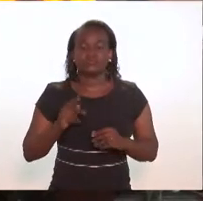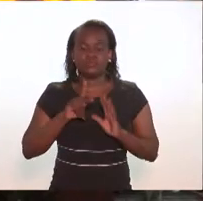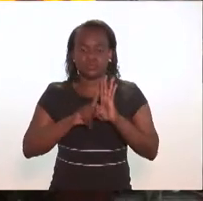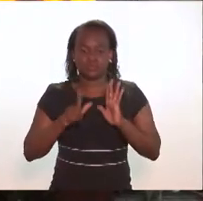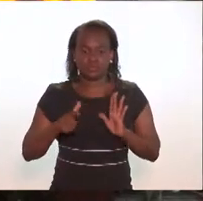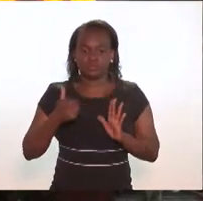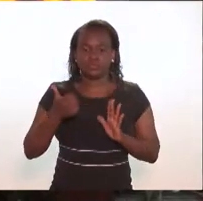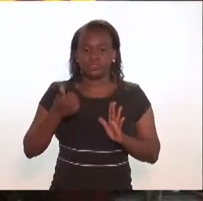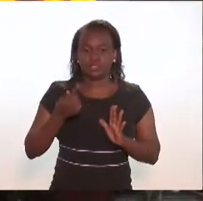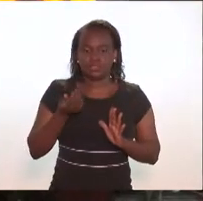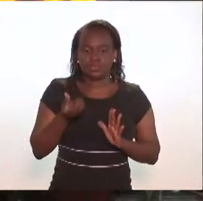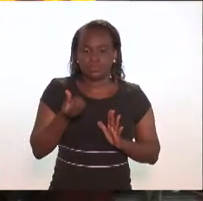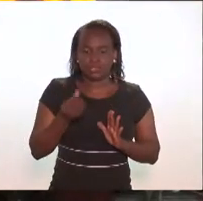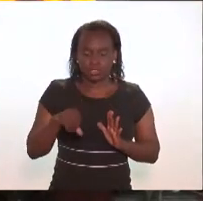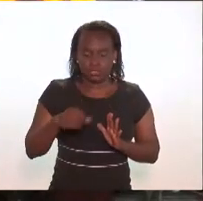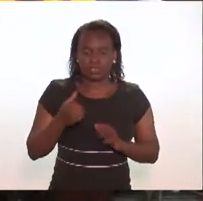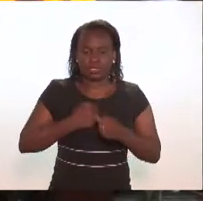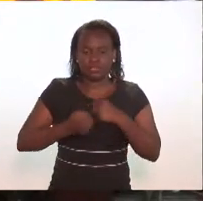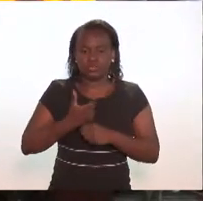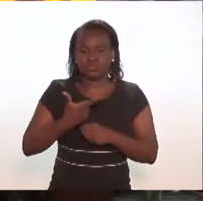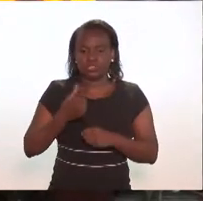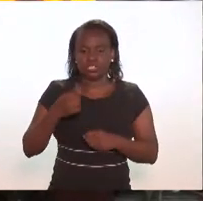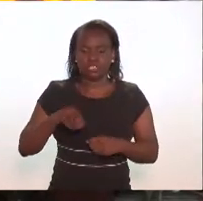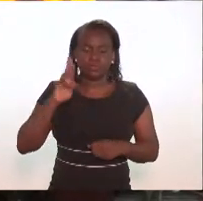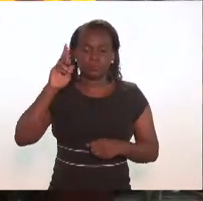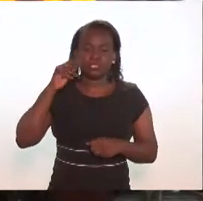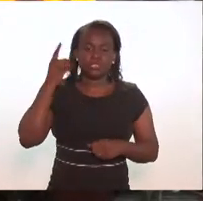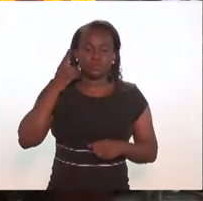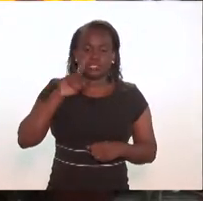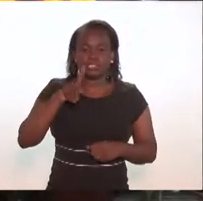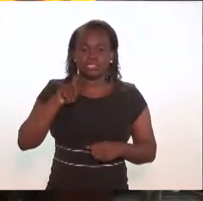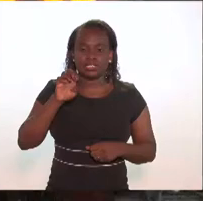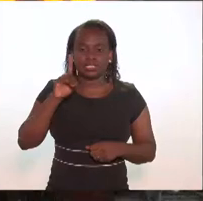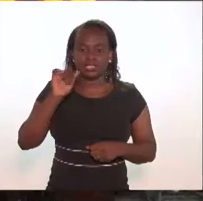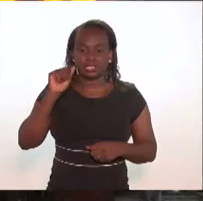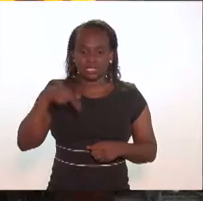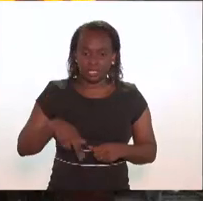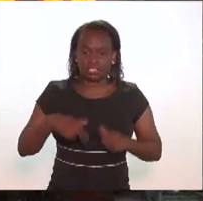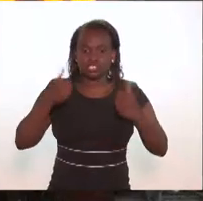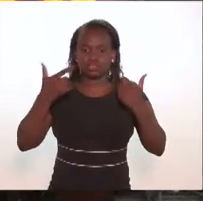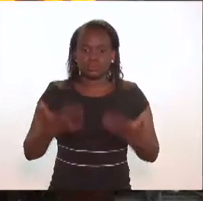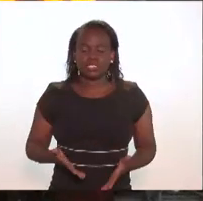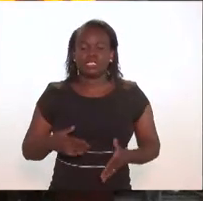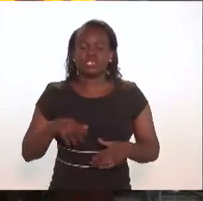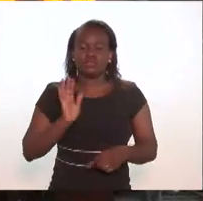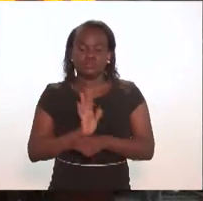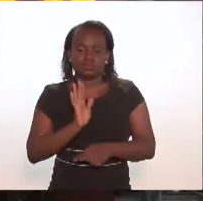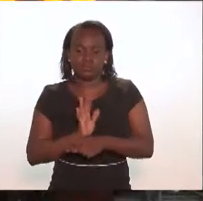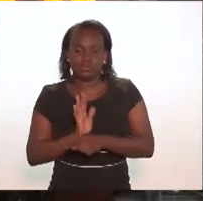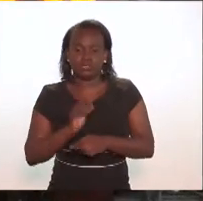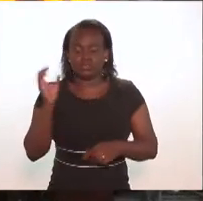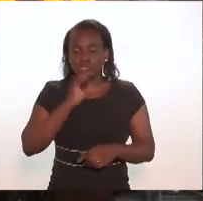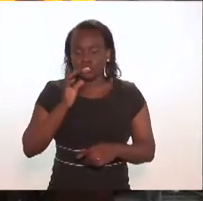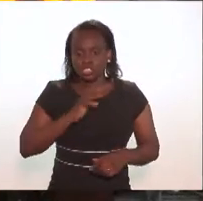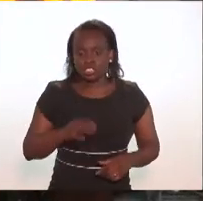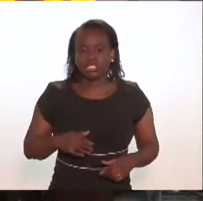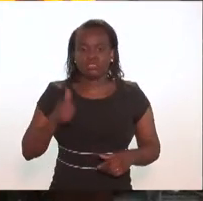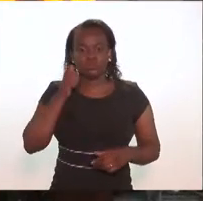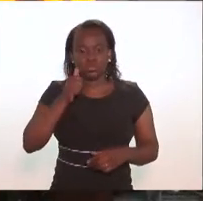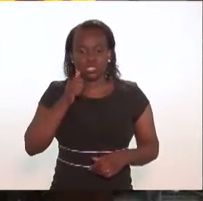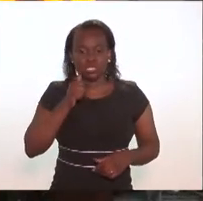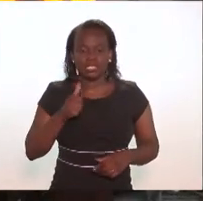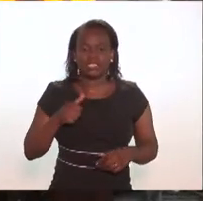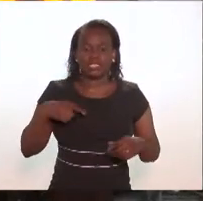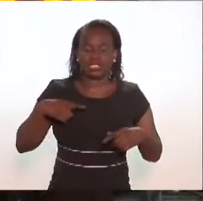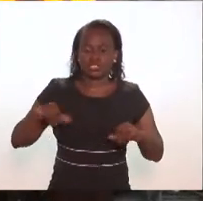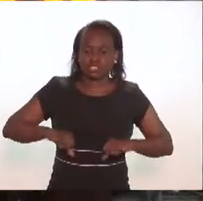lei 1769 de 19, de autoria da deputada Zeidan, que dispõe sobre a aplicação de medidas protetivas de urgência para mulheres em situação